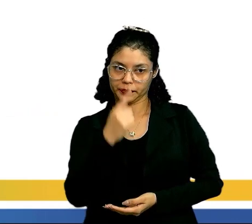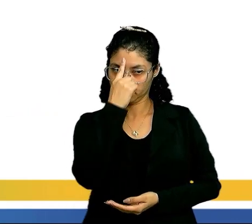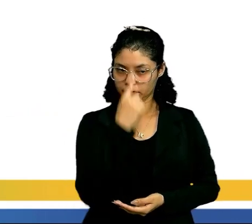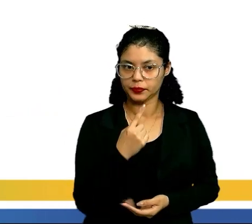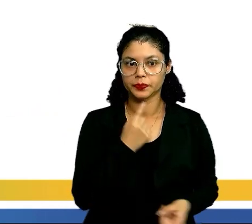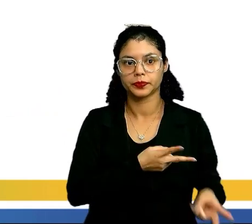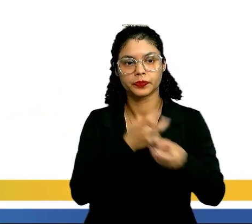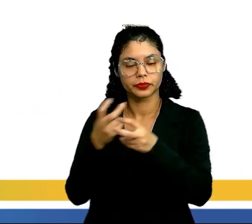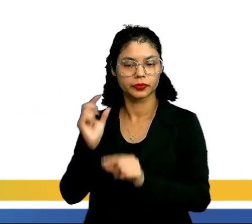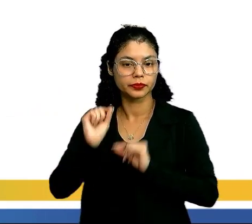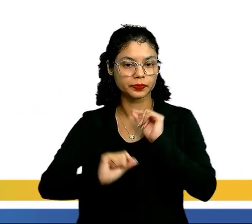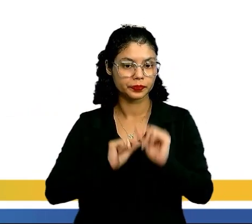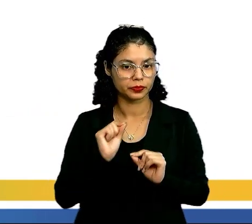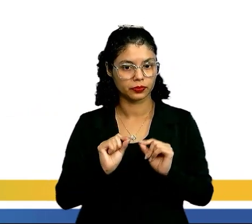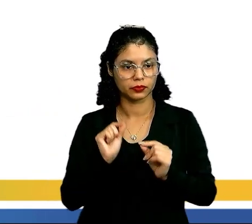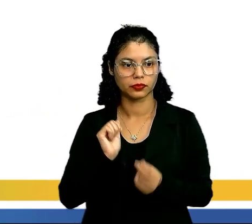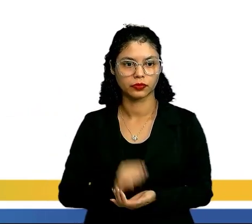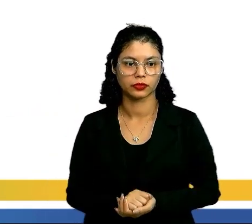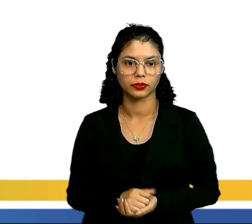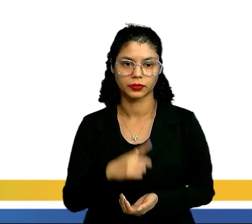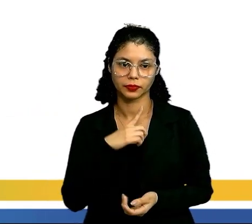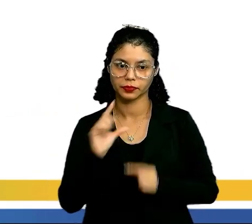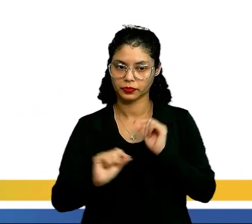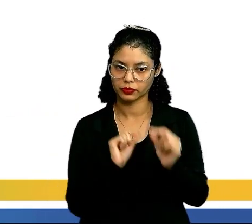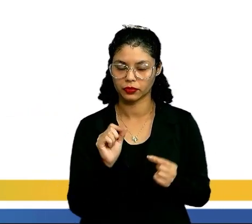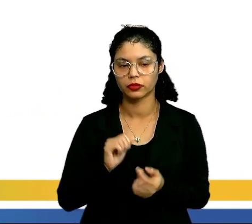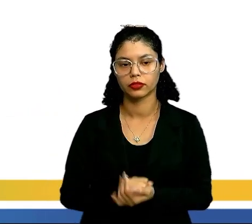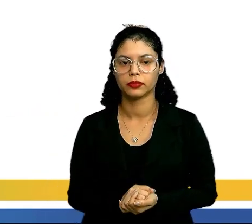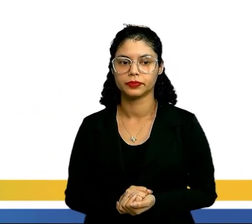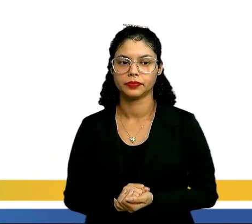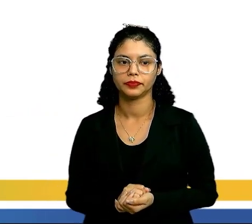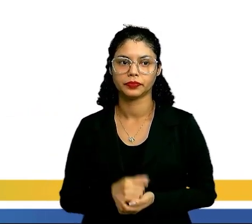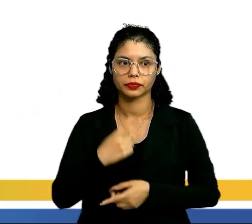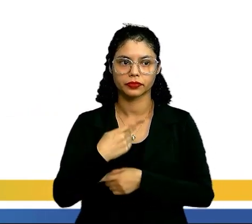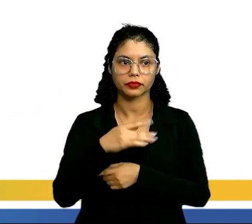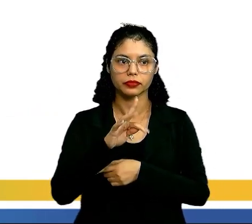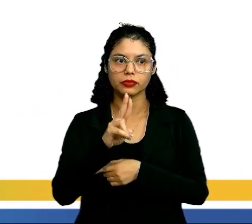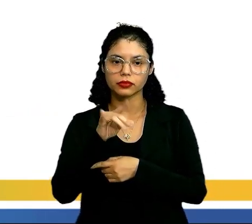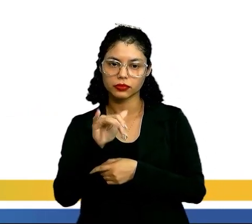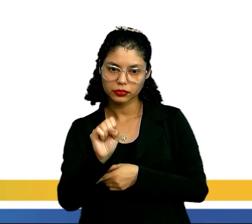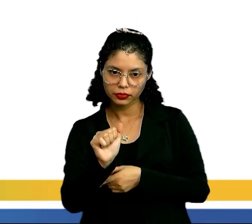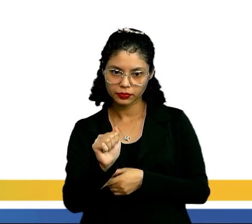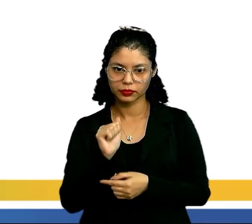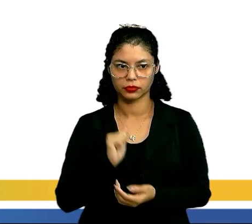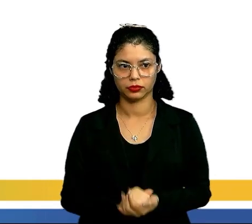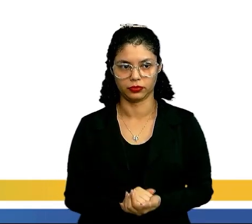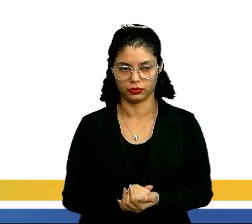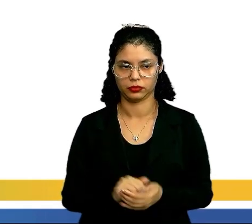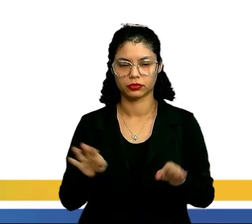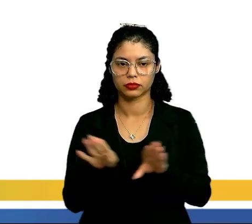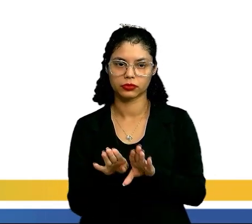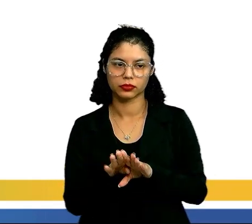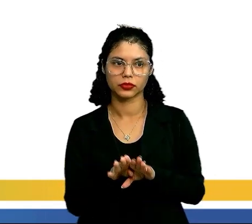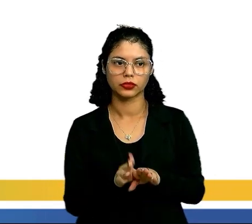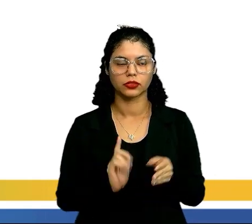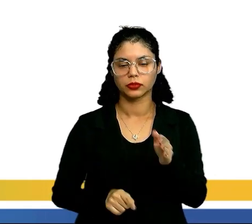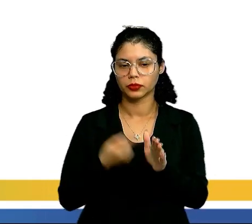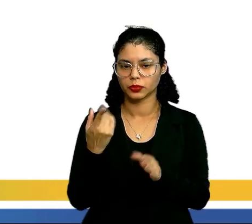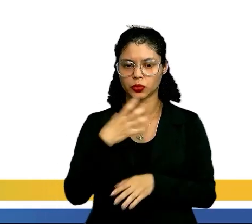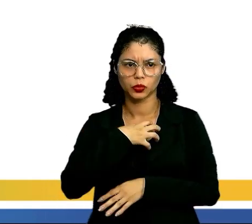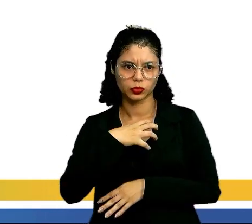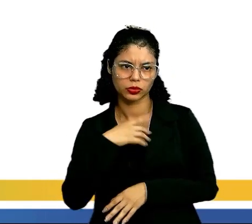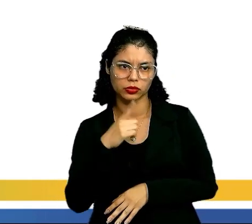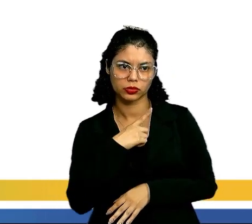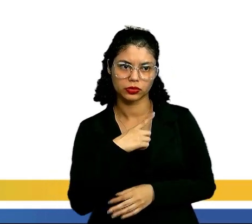vão observar aí, tá? Nós temos aí as prismas. Observe aí que a prisma, logo no primeiro momento,